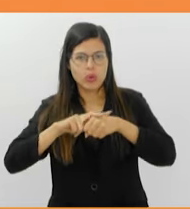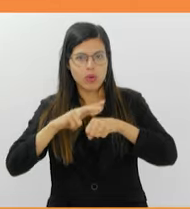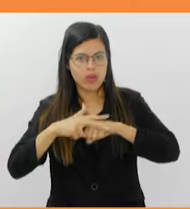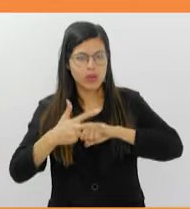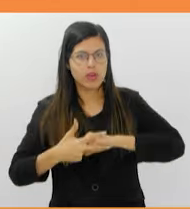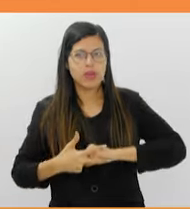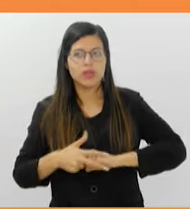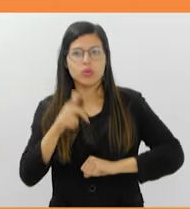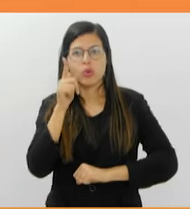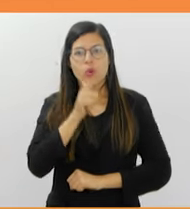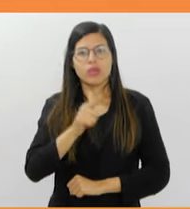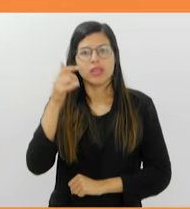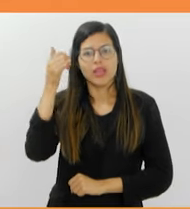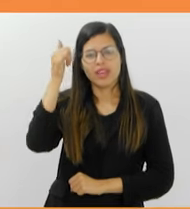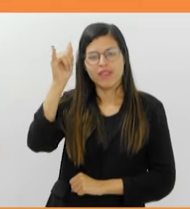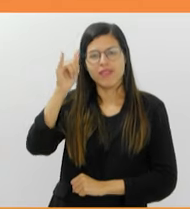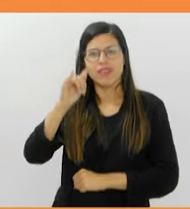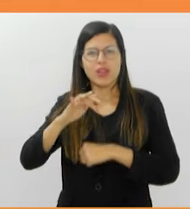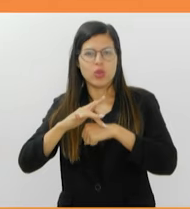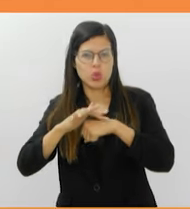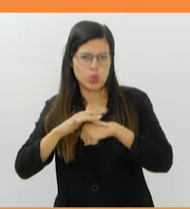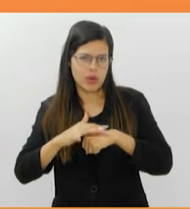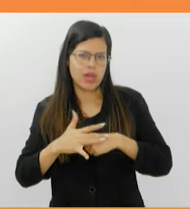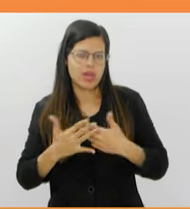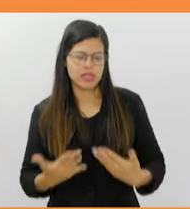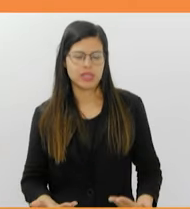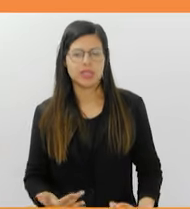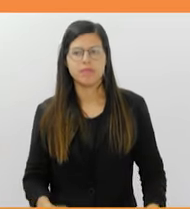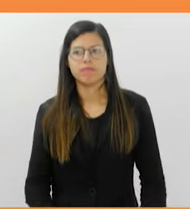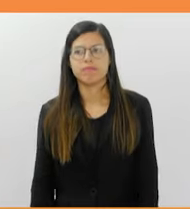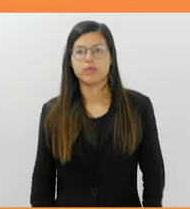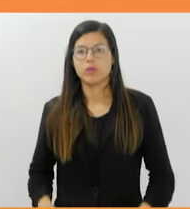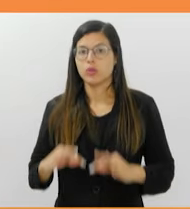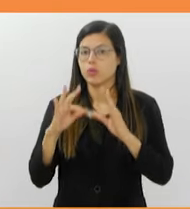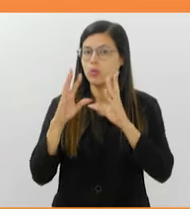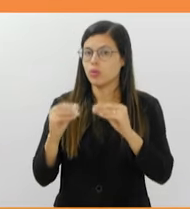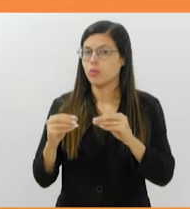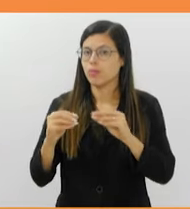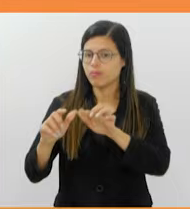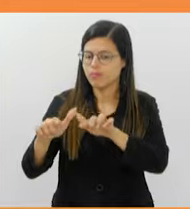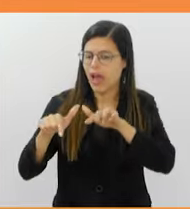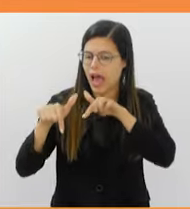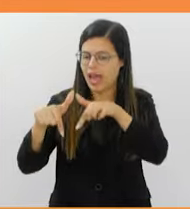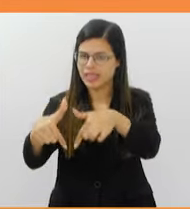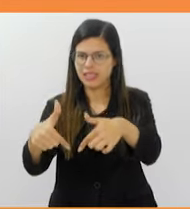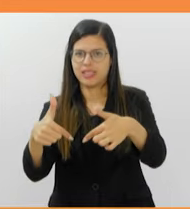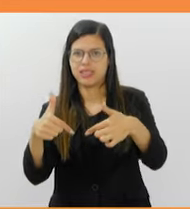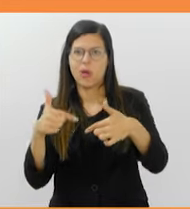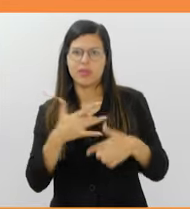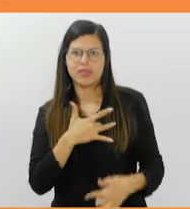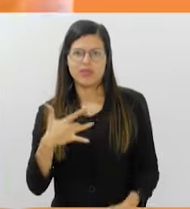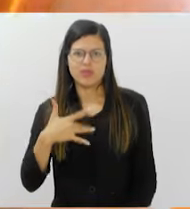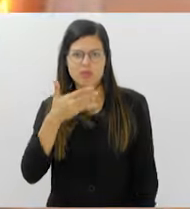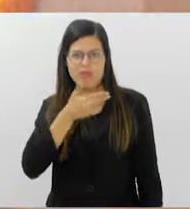consegue evitar doenças como a dengue, a zika e a chikungunya. Todo mundo fazendo a sua parte para uma saúde